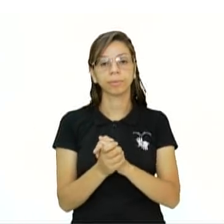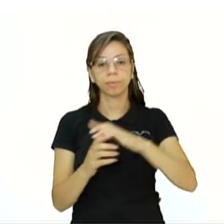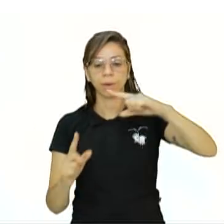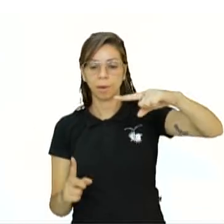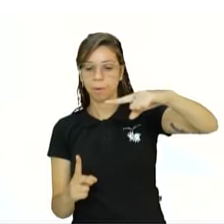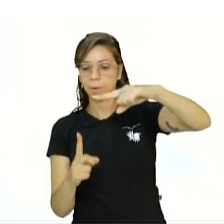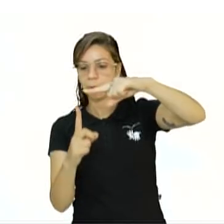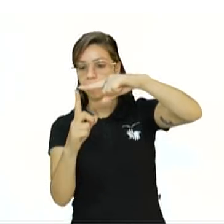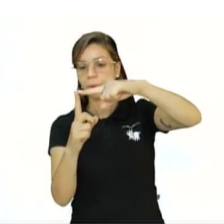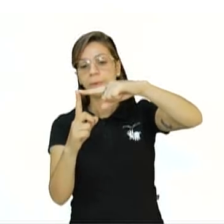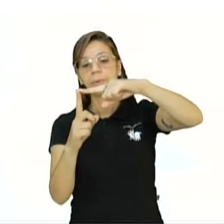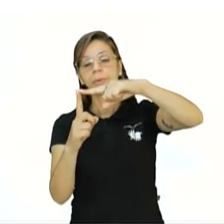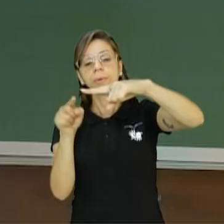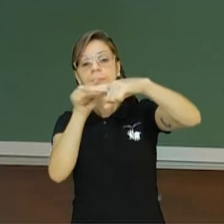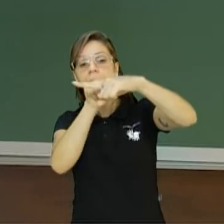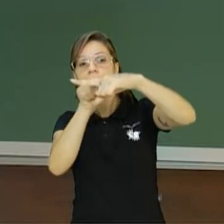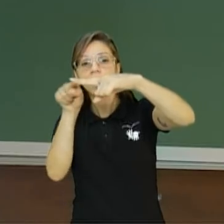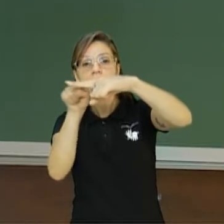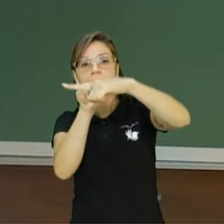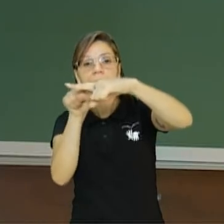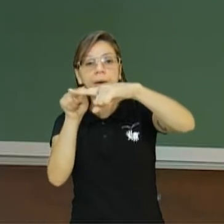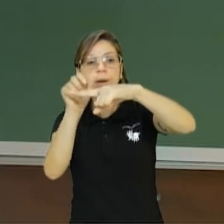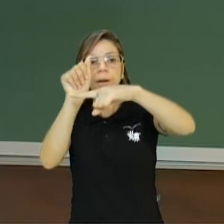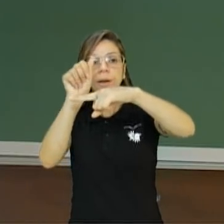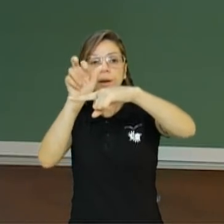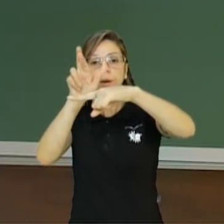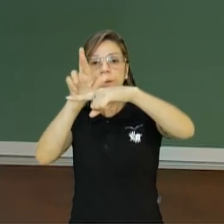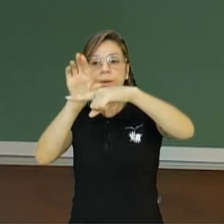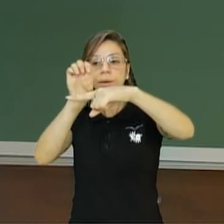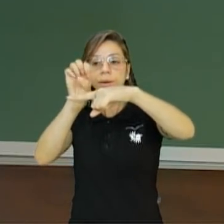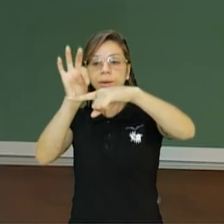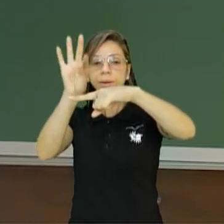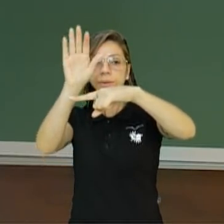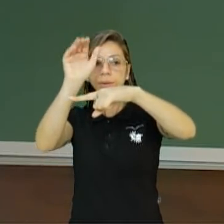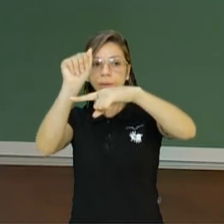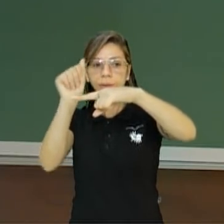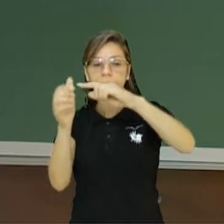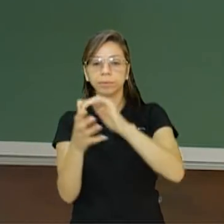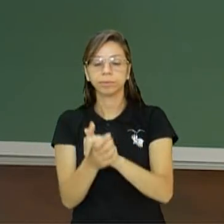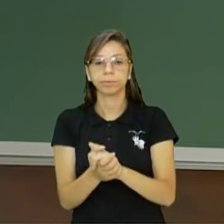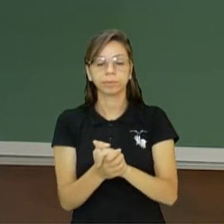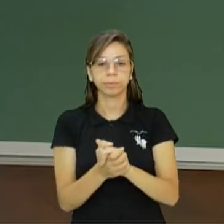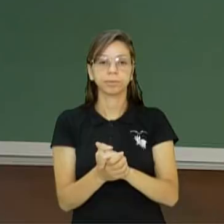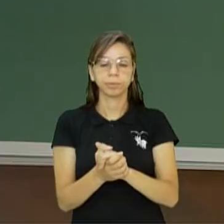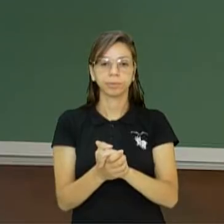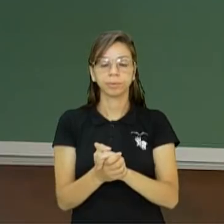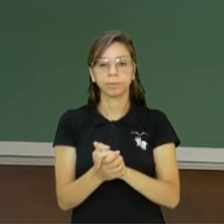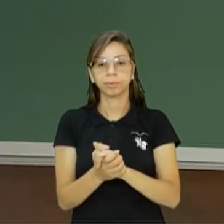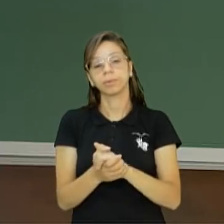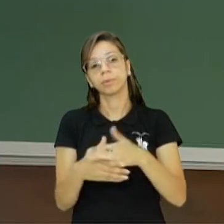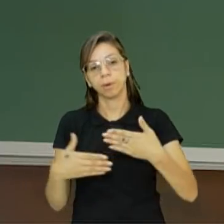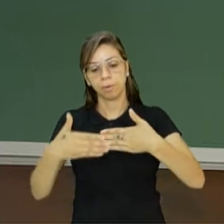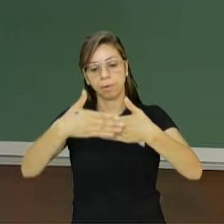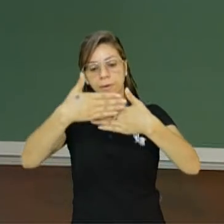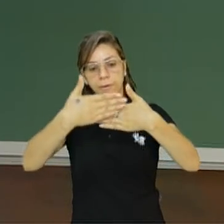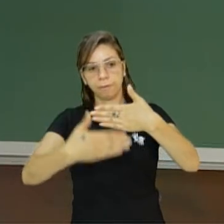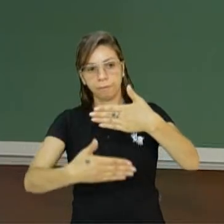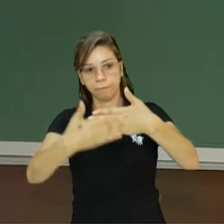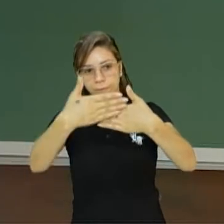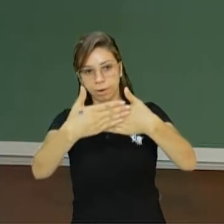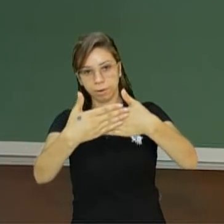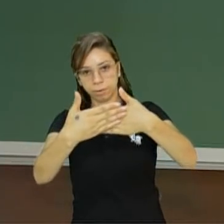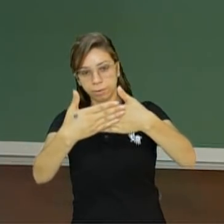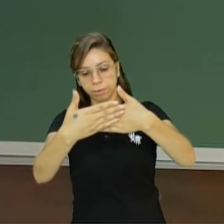duas faces. Então, olhem aqui, ó. Eu tenho uma parte na frente, uma face na frente e uma face